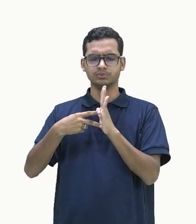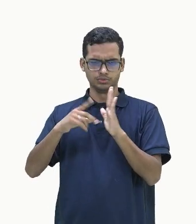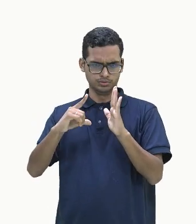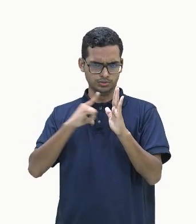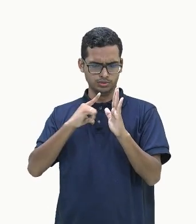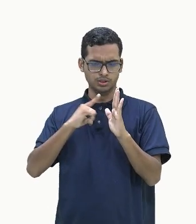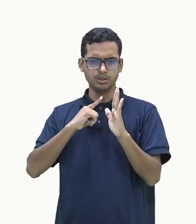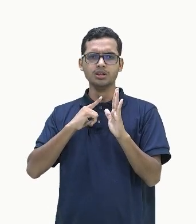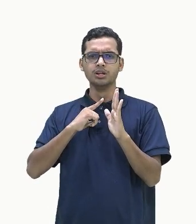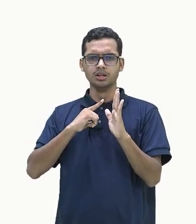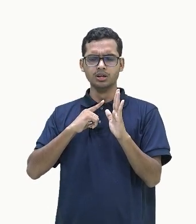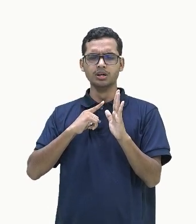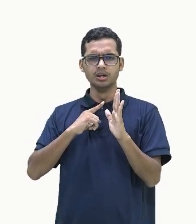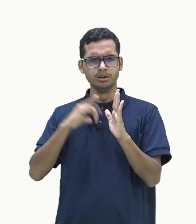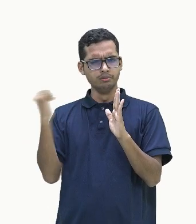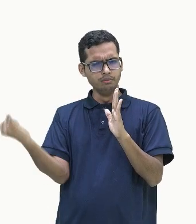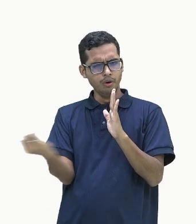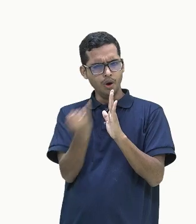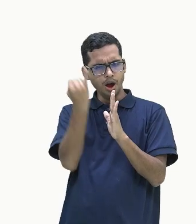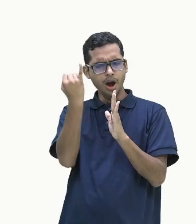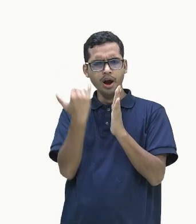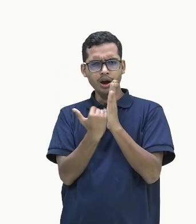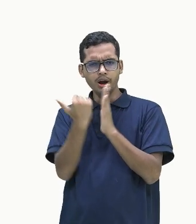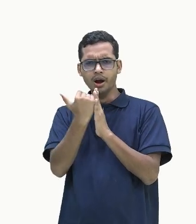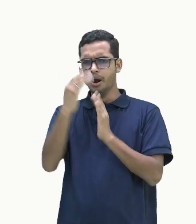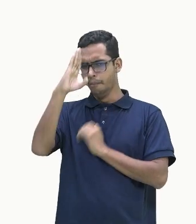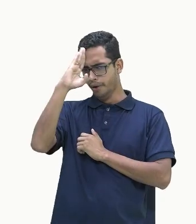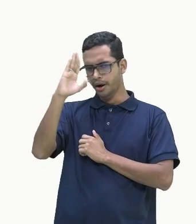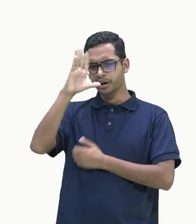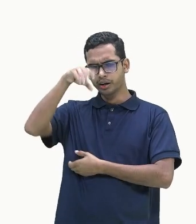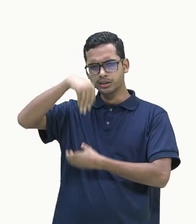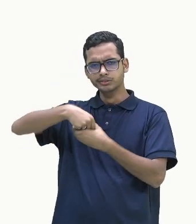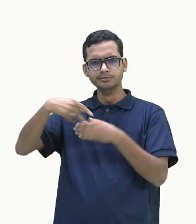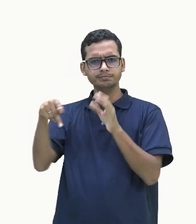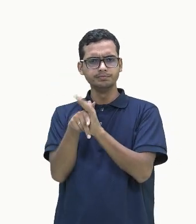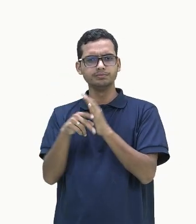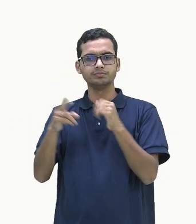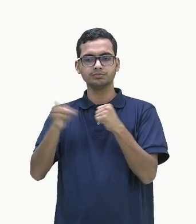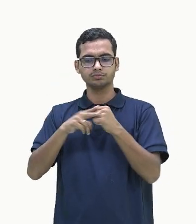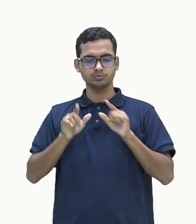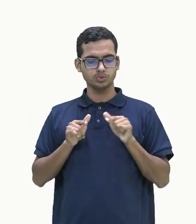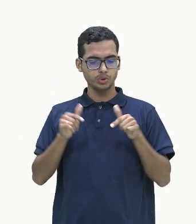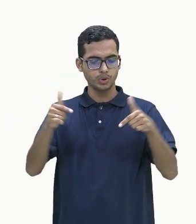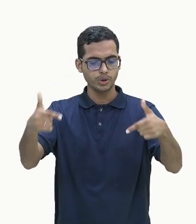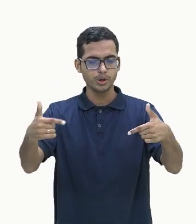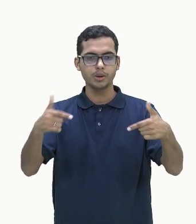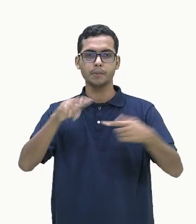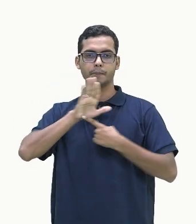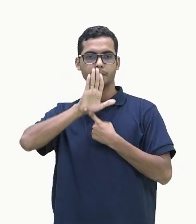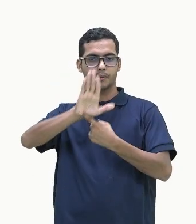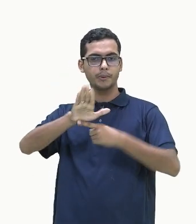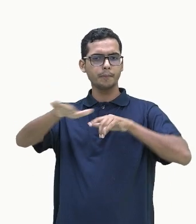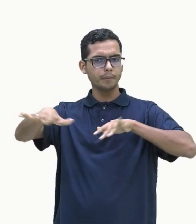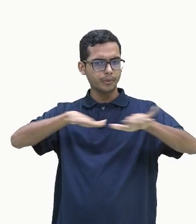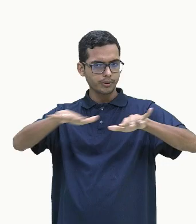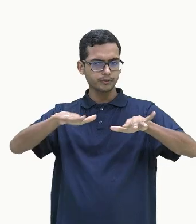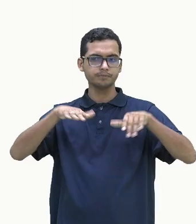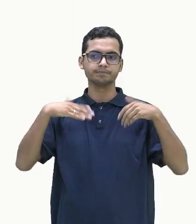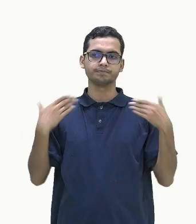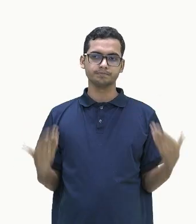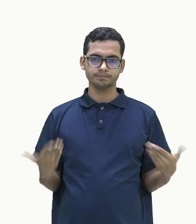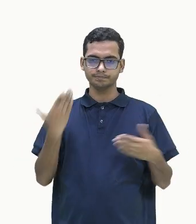justamente um peso de significação maior. É um verbo que expressa algum tipo de ação. algum tipo de movimento.